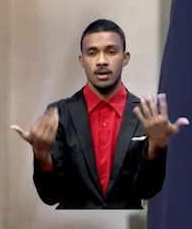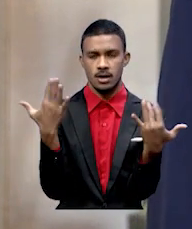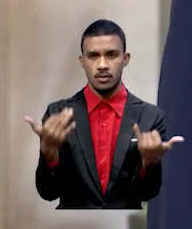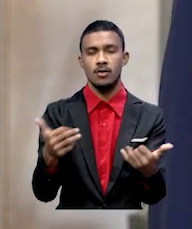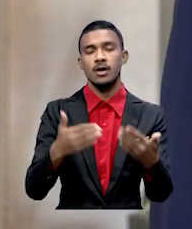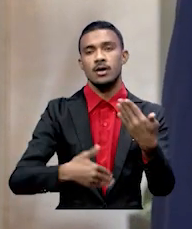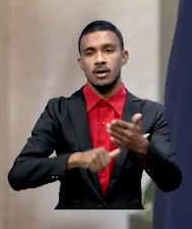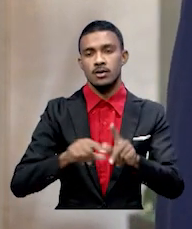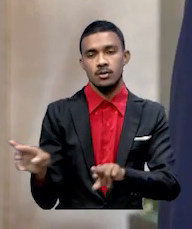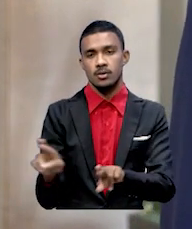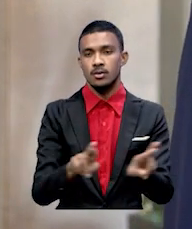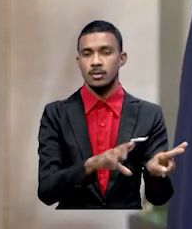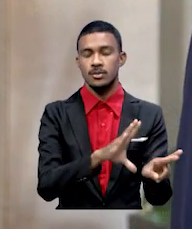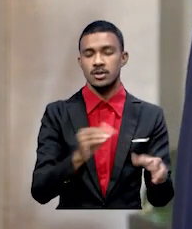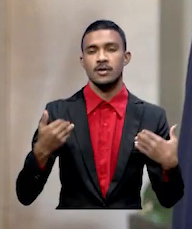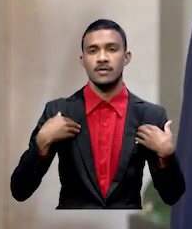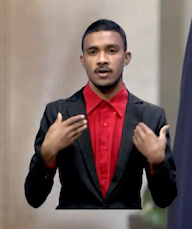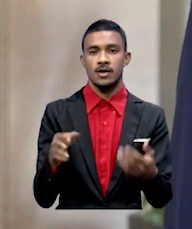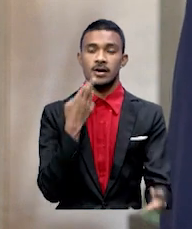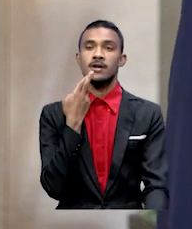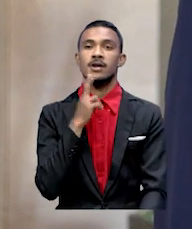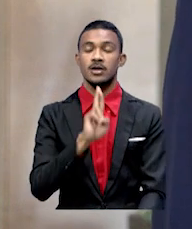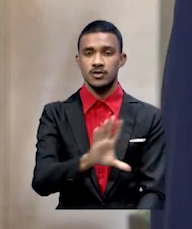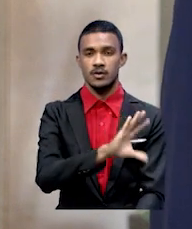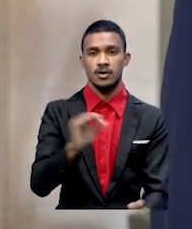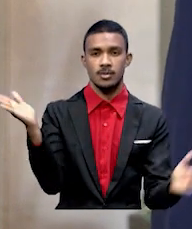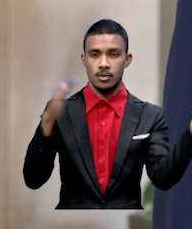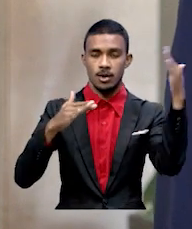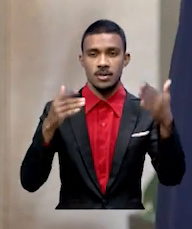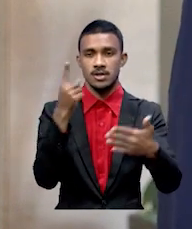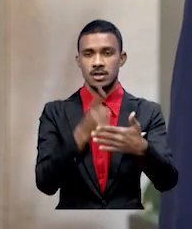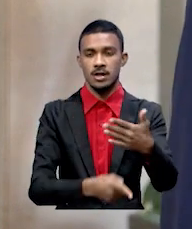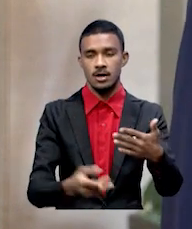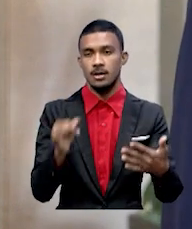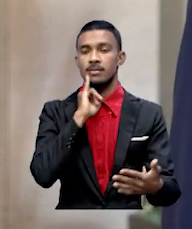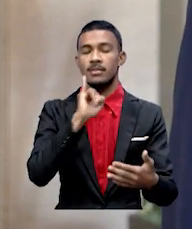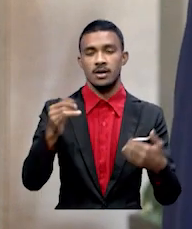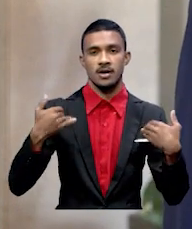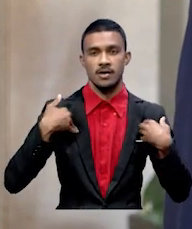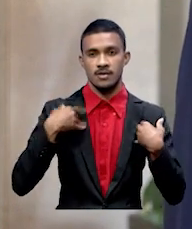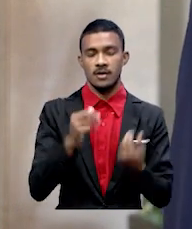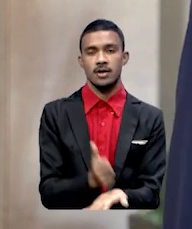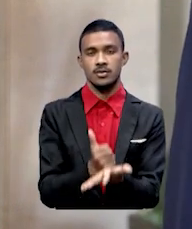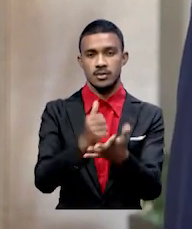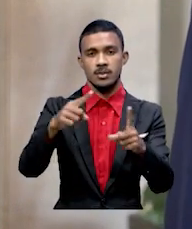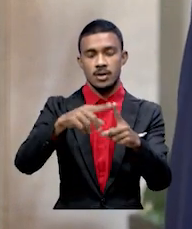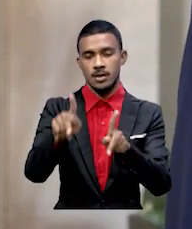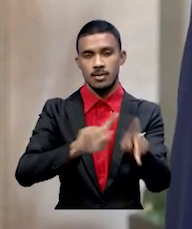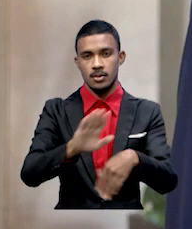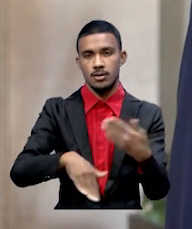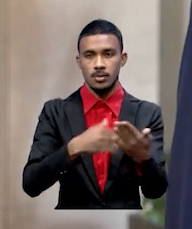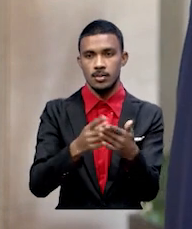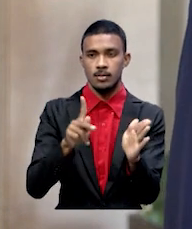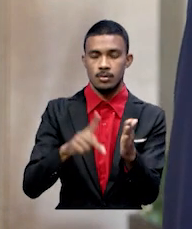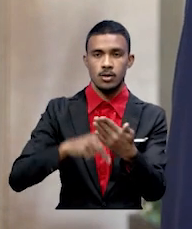tua fila resolve problemas aí da maca acontece e a RAI, ele contribui para a sociedade. I programa ida ne laos pa